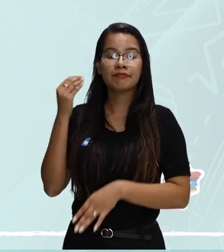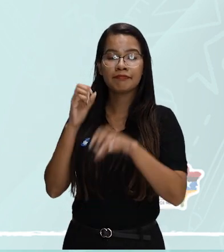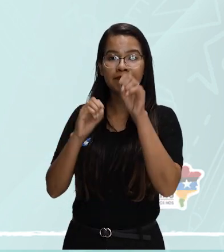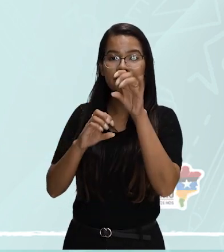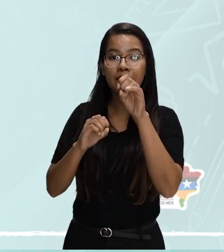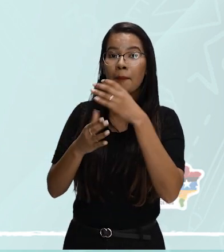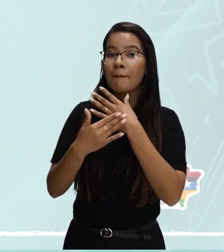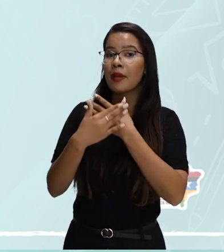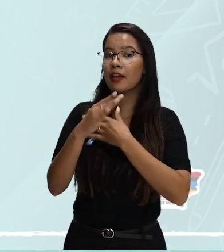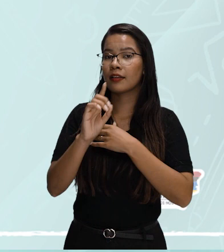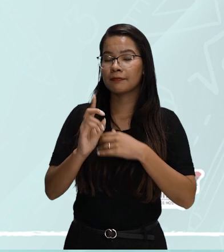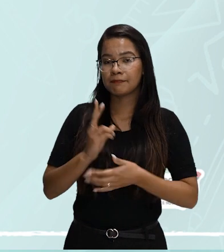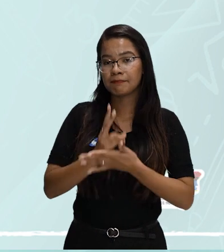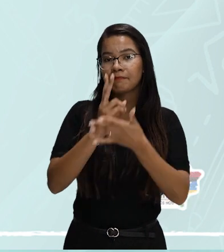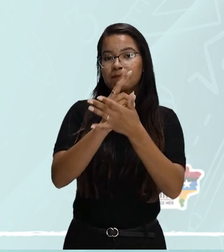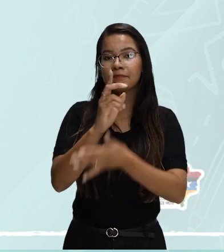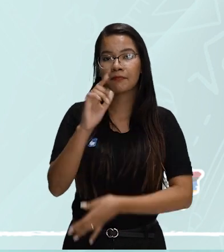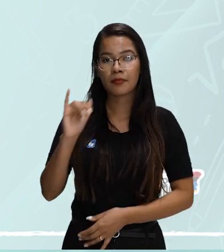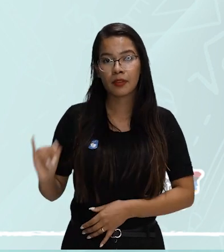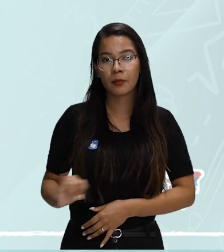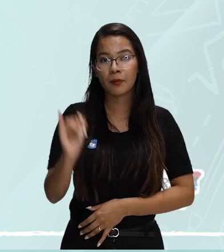mas é sempre importante estar lembrando